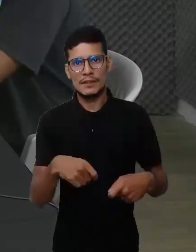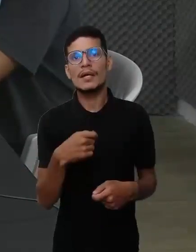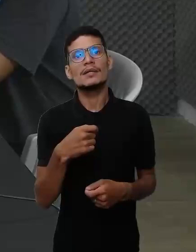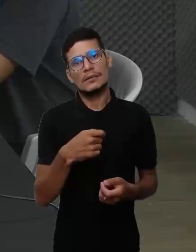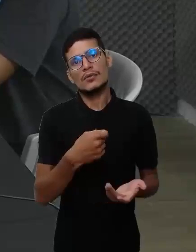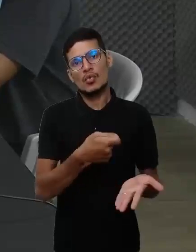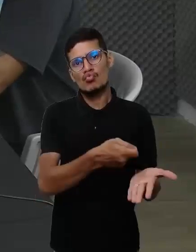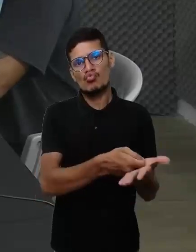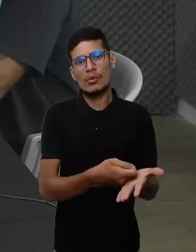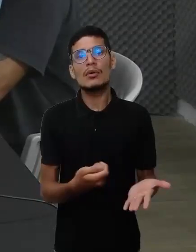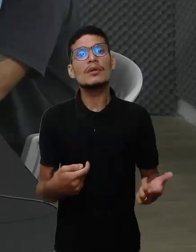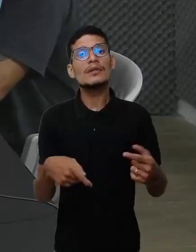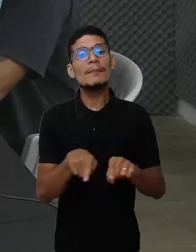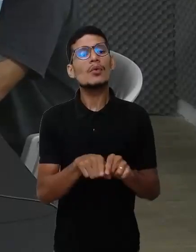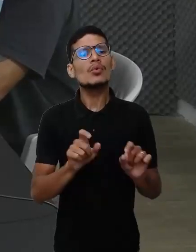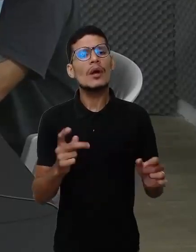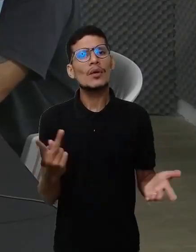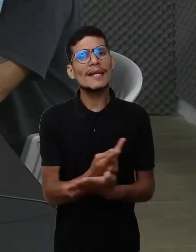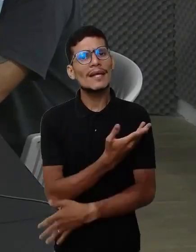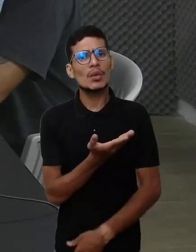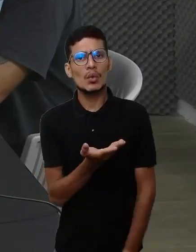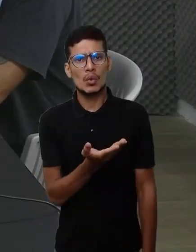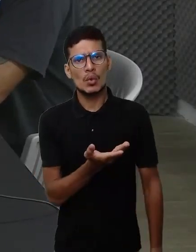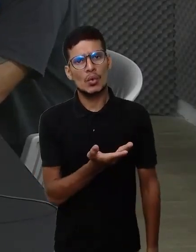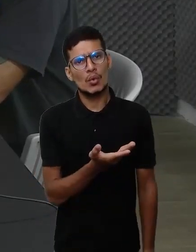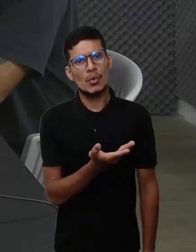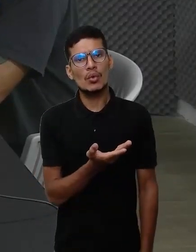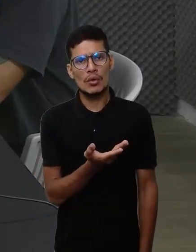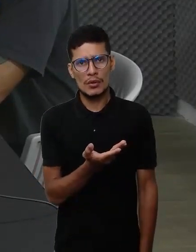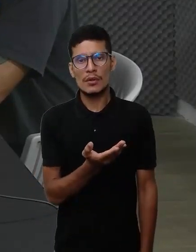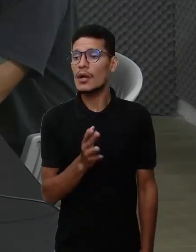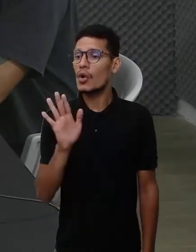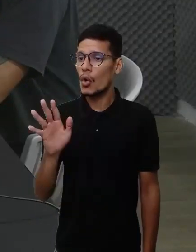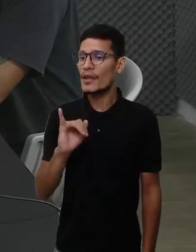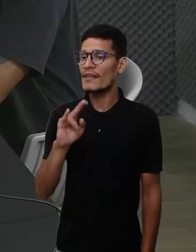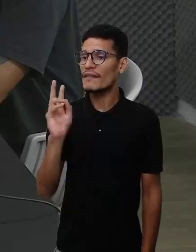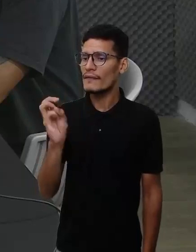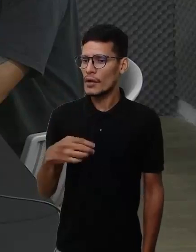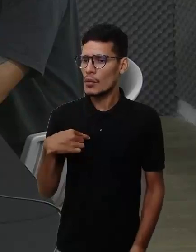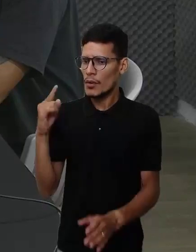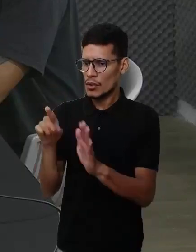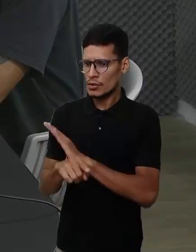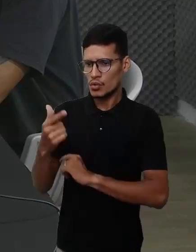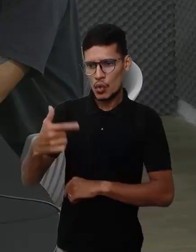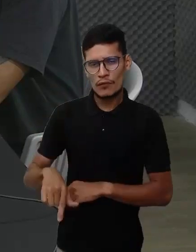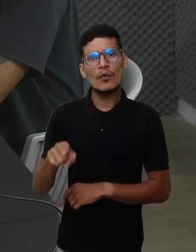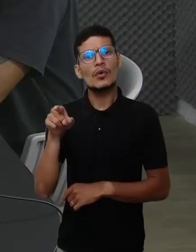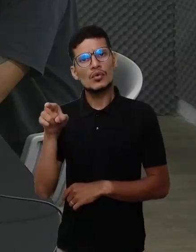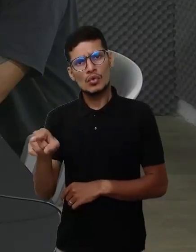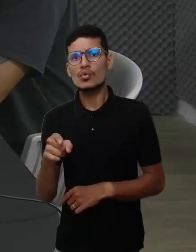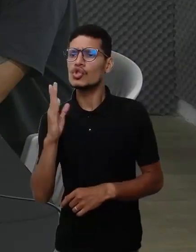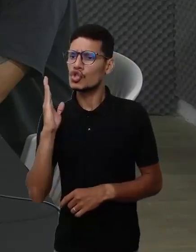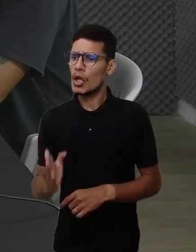O que é que tá, a gente precisa saber o que é que está acontecendo ali. Exato. Mas, Ivan, vou te perguntar, né? Durante a Assembleia Legislativa, você tem